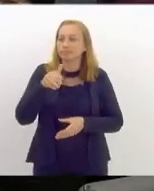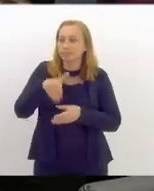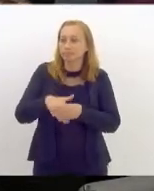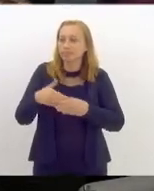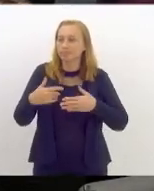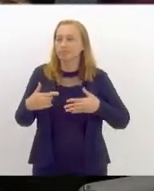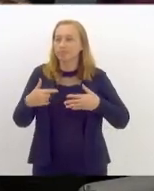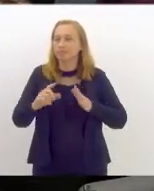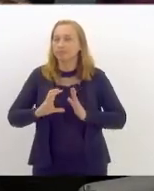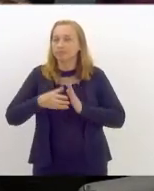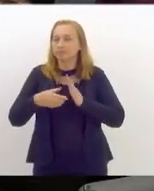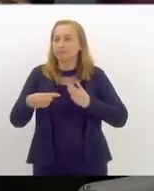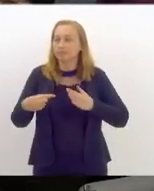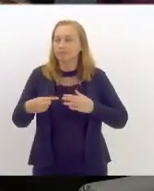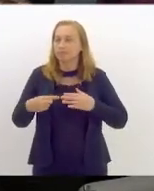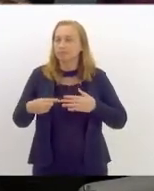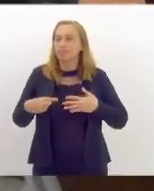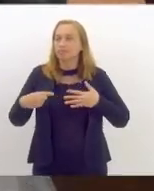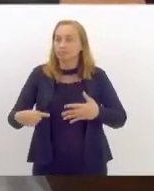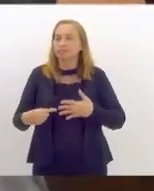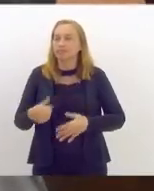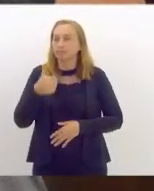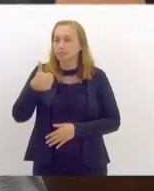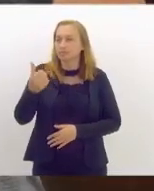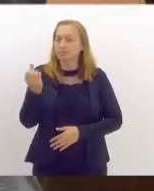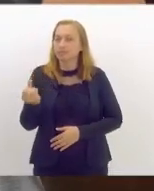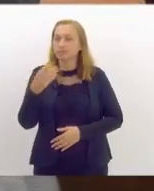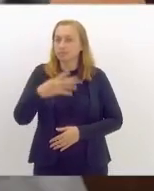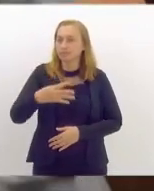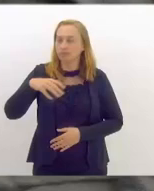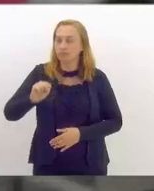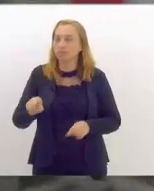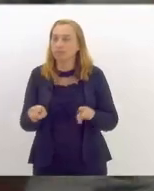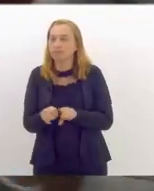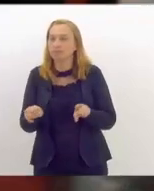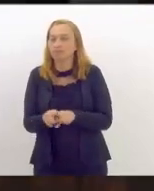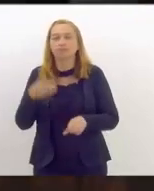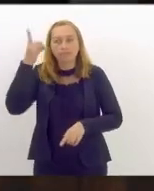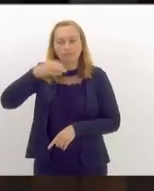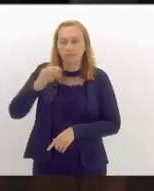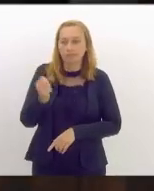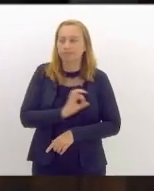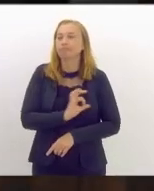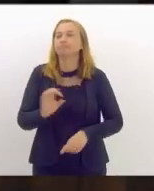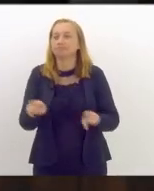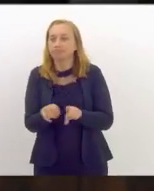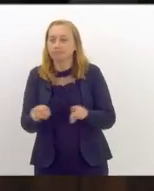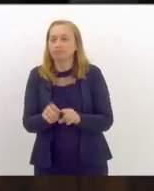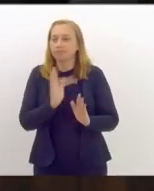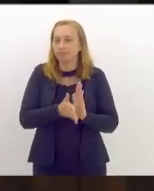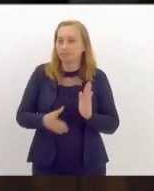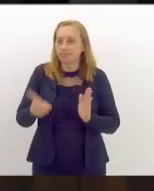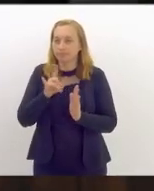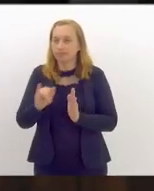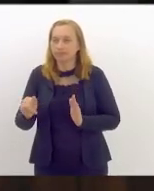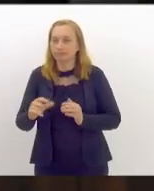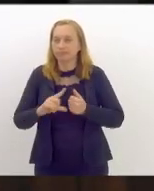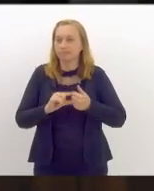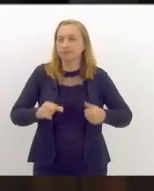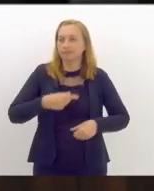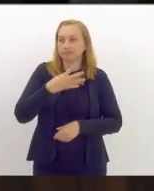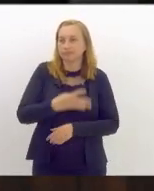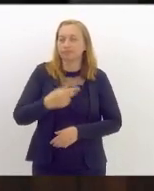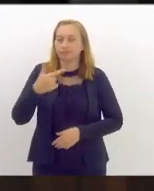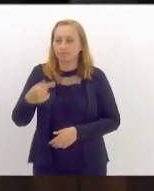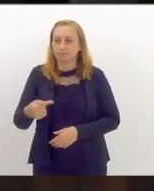do pessoal num 1648 também ok deputada Marta Rocha também do artigo 47